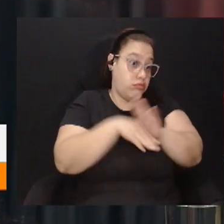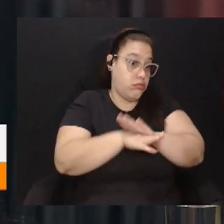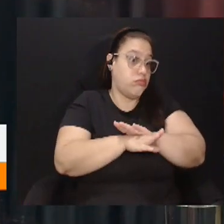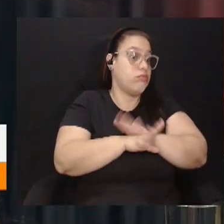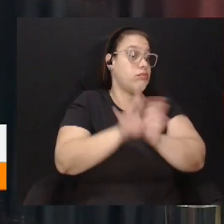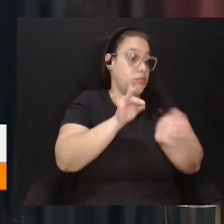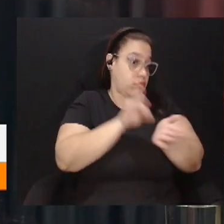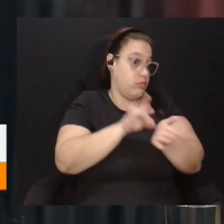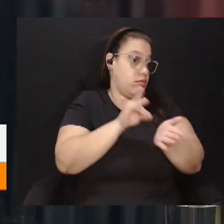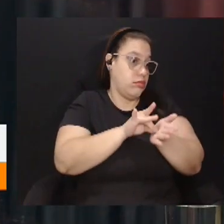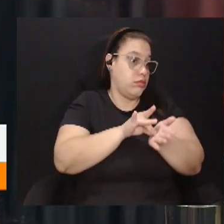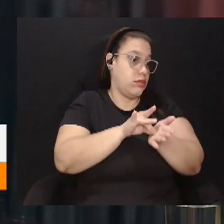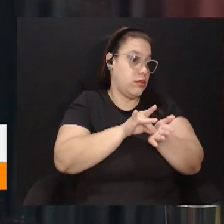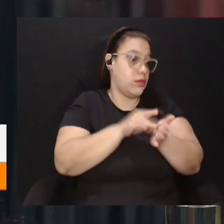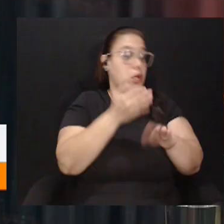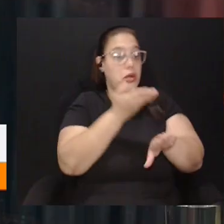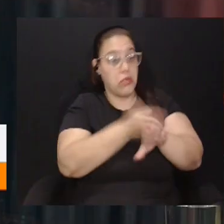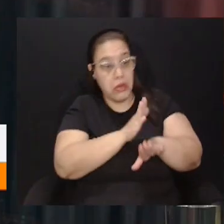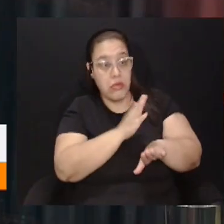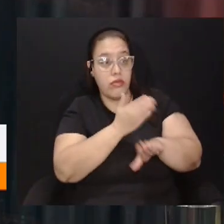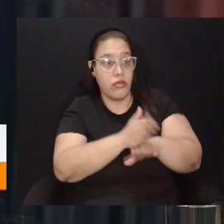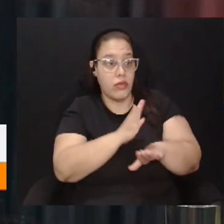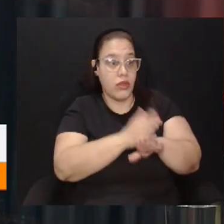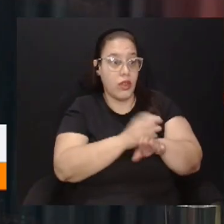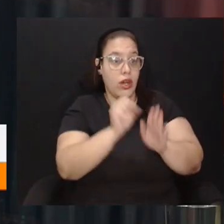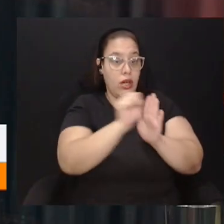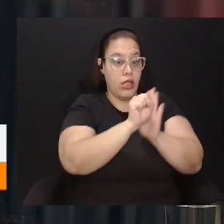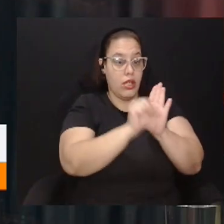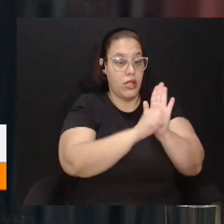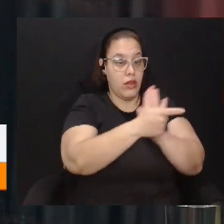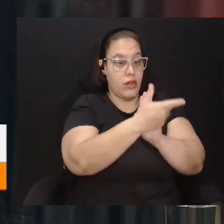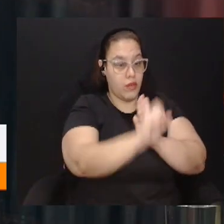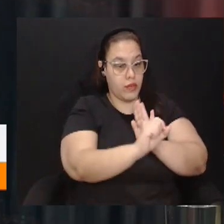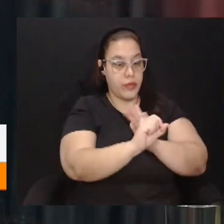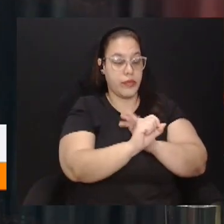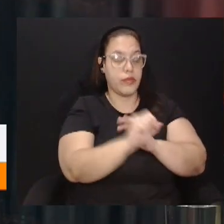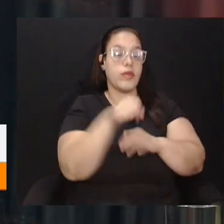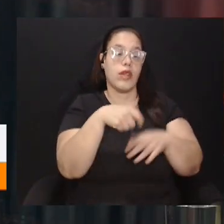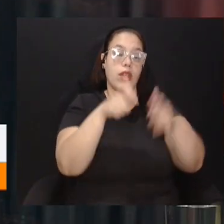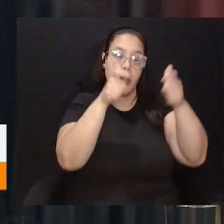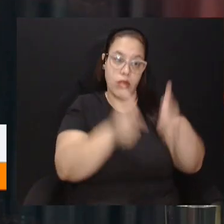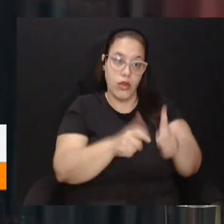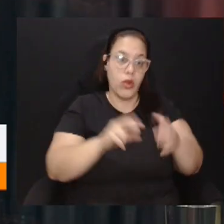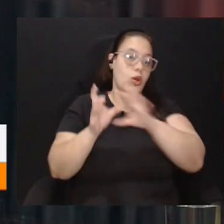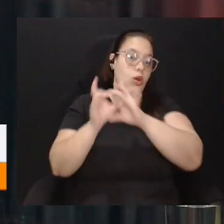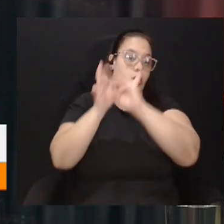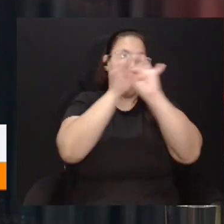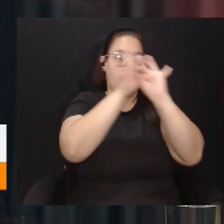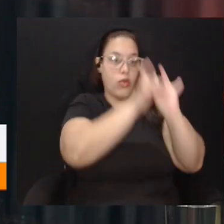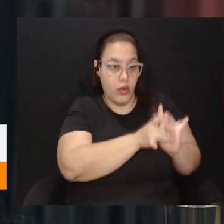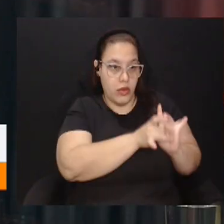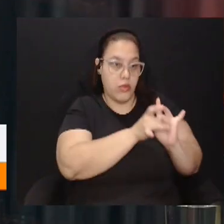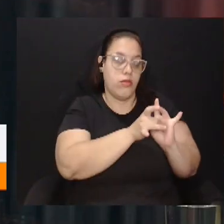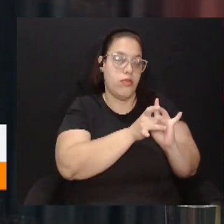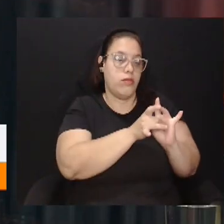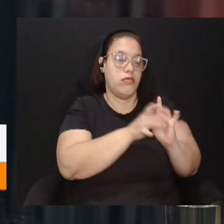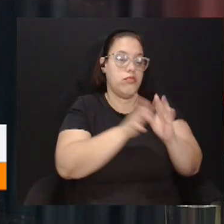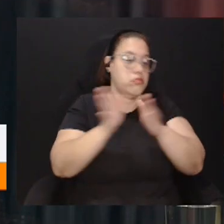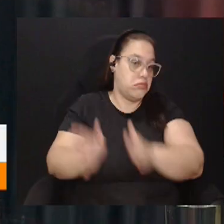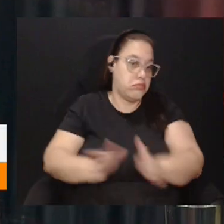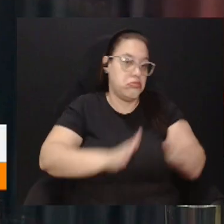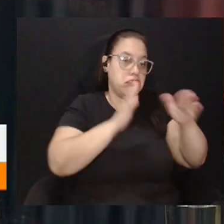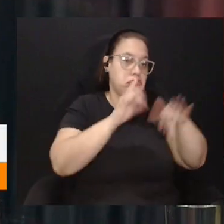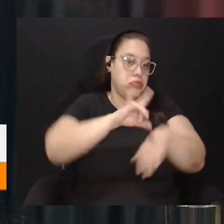uma prática a partir do século XX, porque neste ambiente, numa situação de modo de produção capitalista,